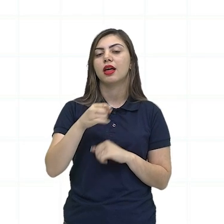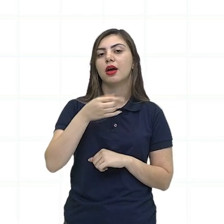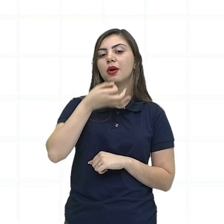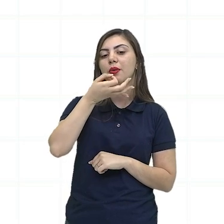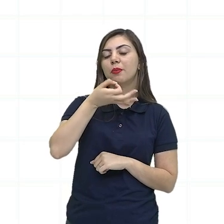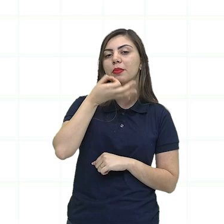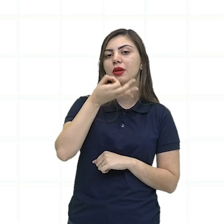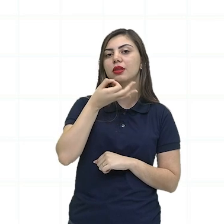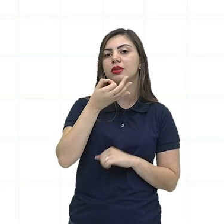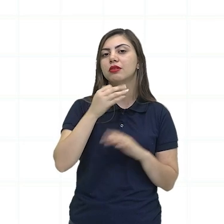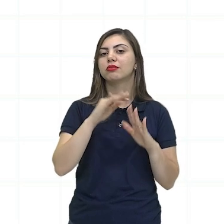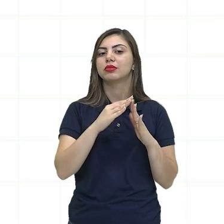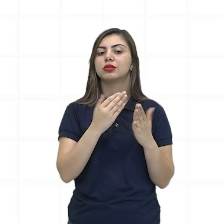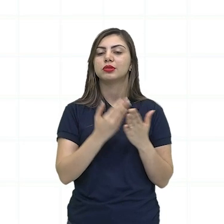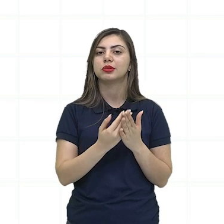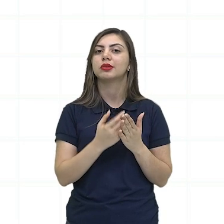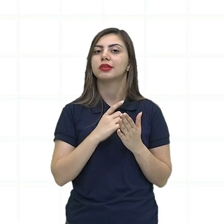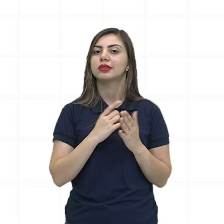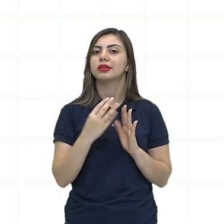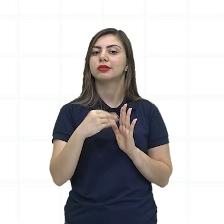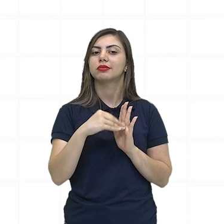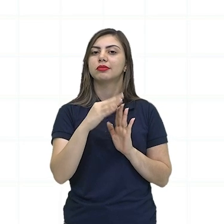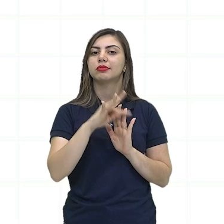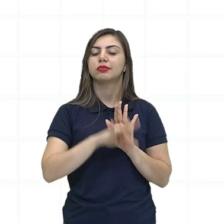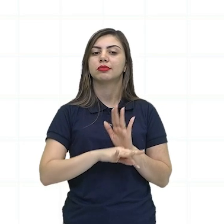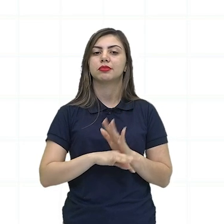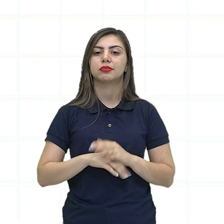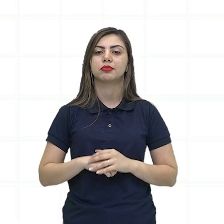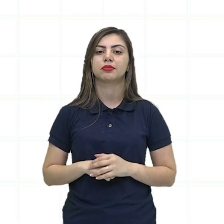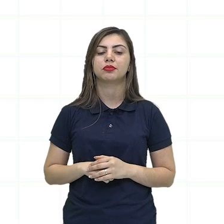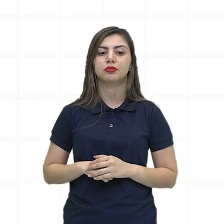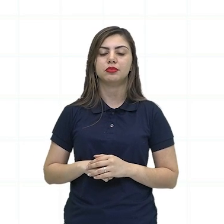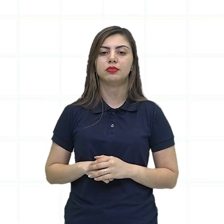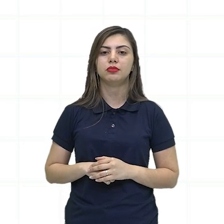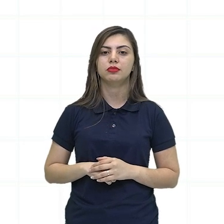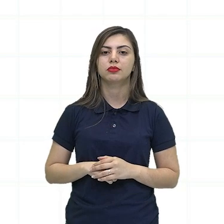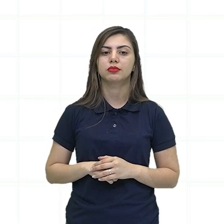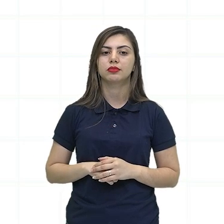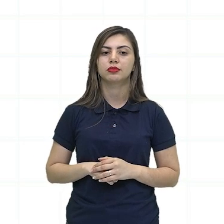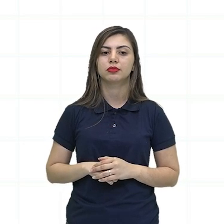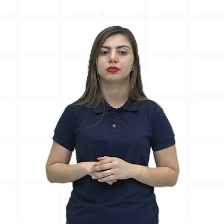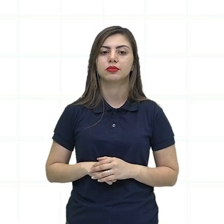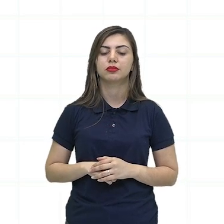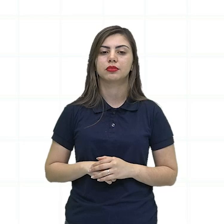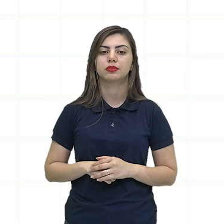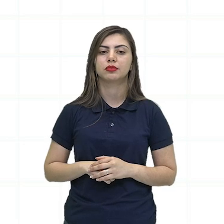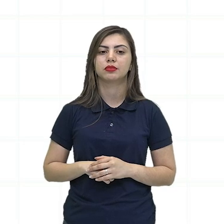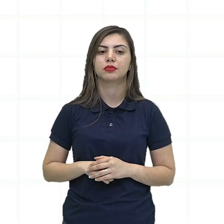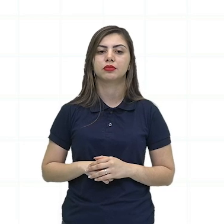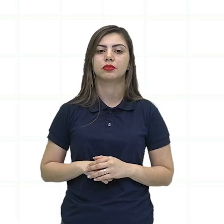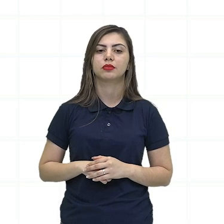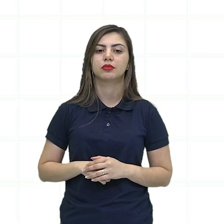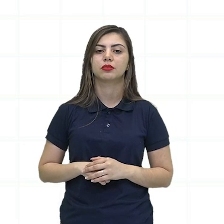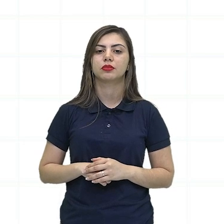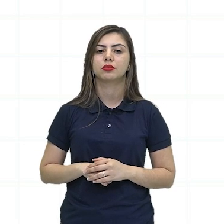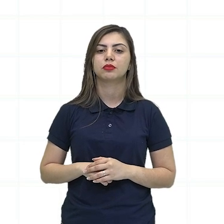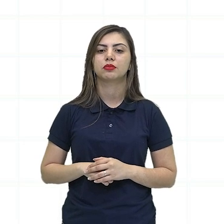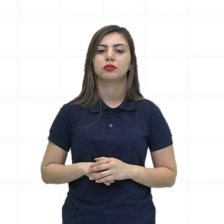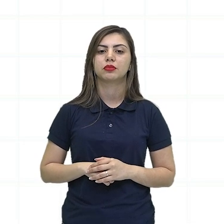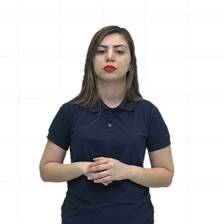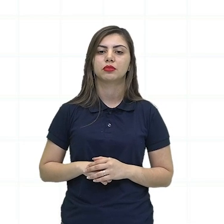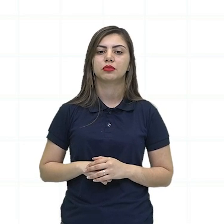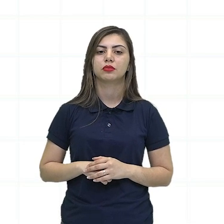escola. Então, the classrooms are, as salas de aula são, e aqui diz bright and